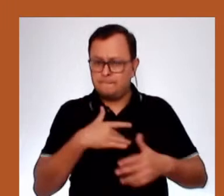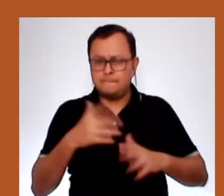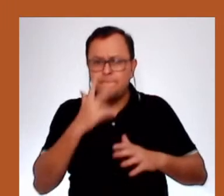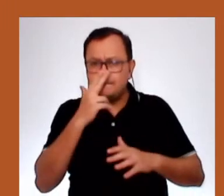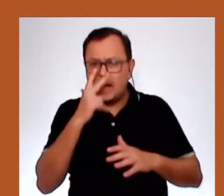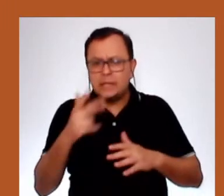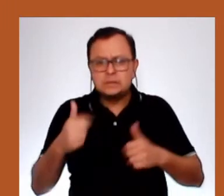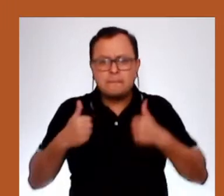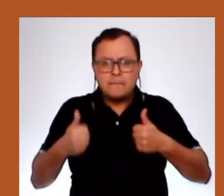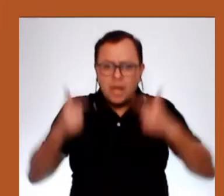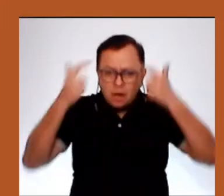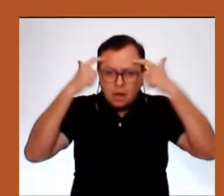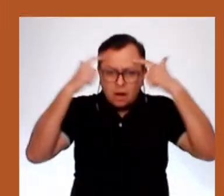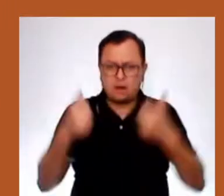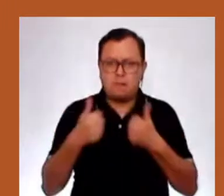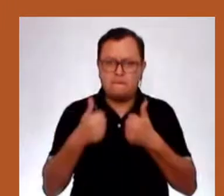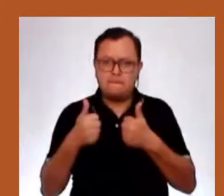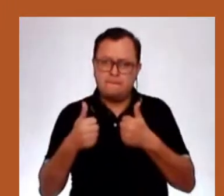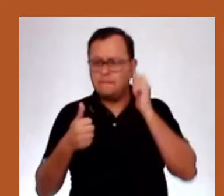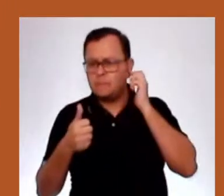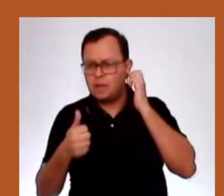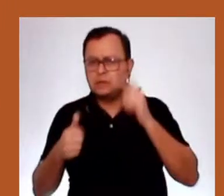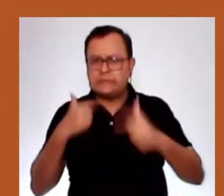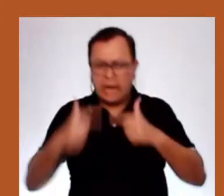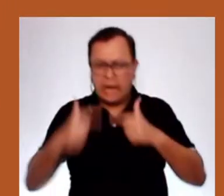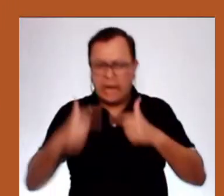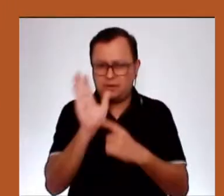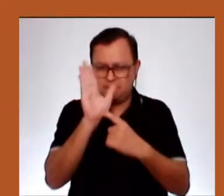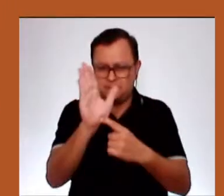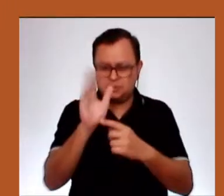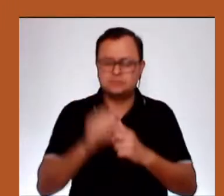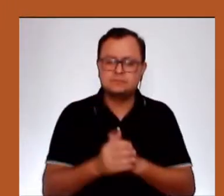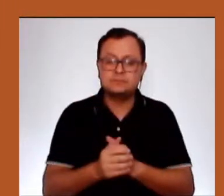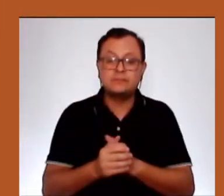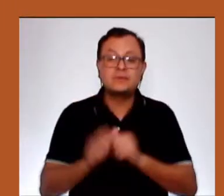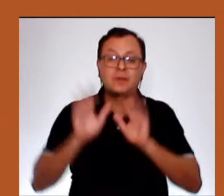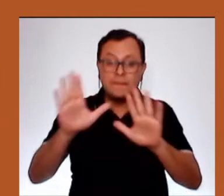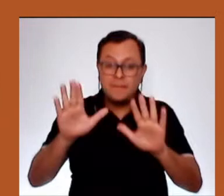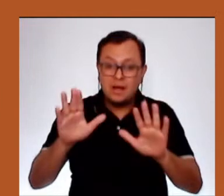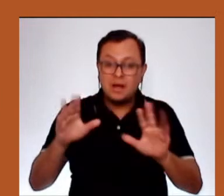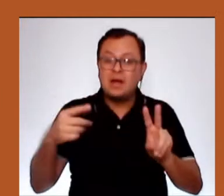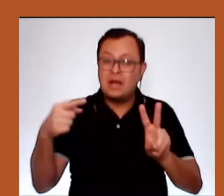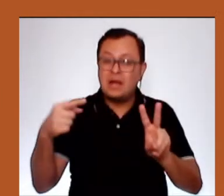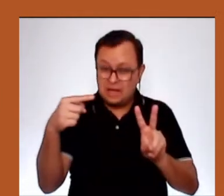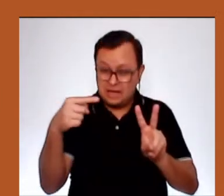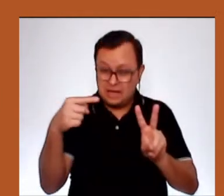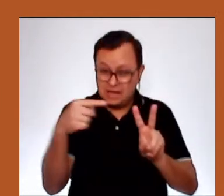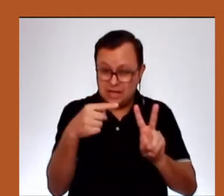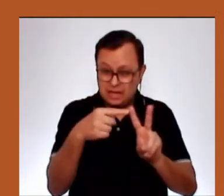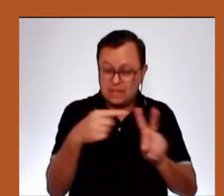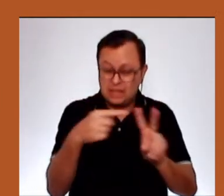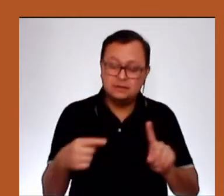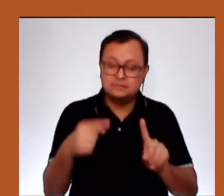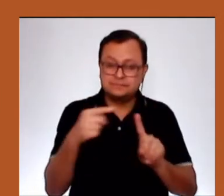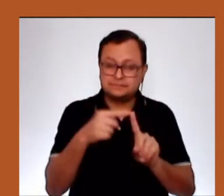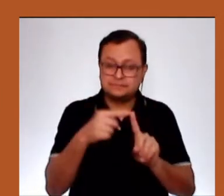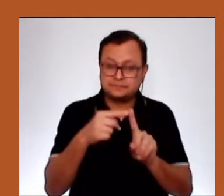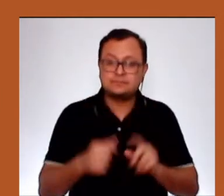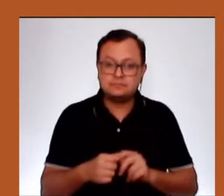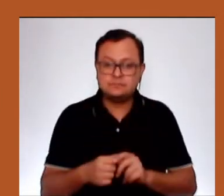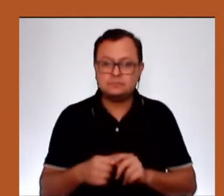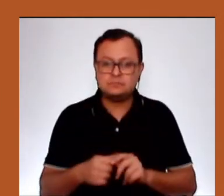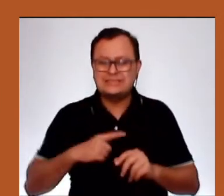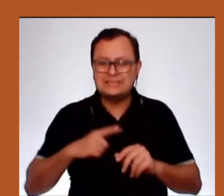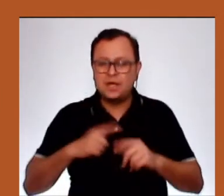né? Eu acho que no filme isso fica evidente. Mas ele está com uma questão de com